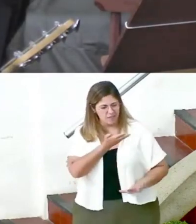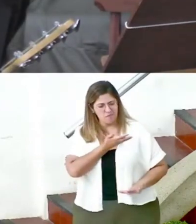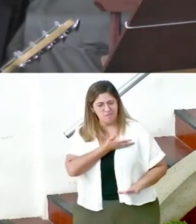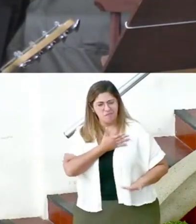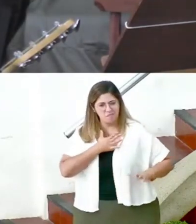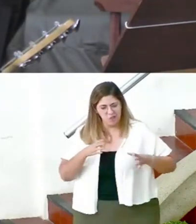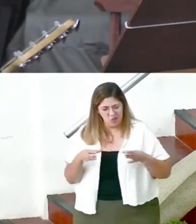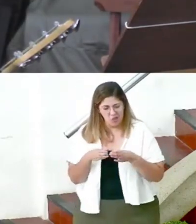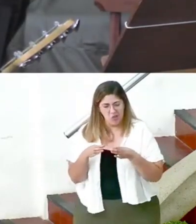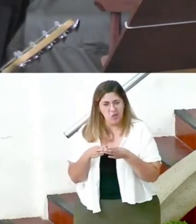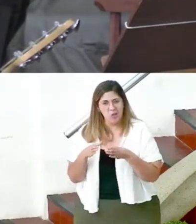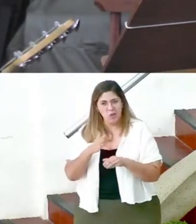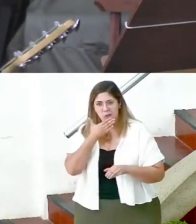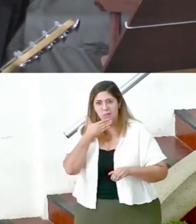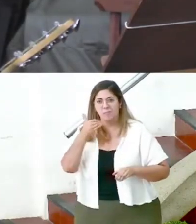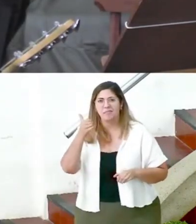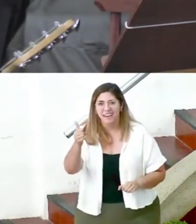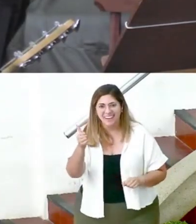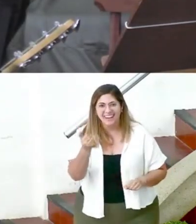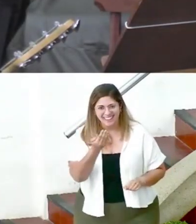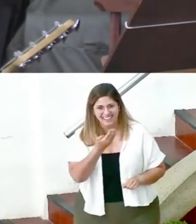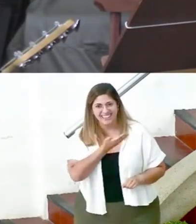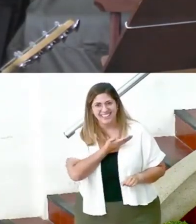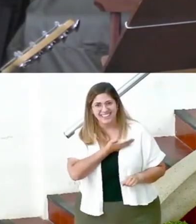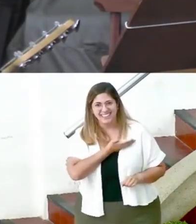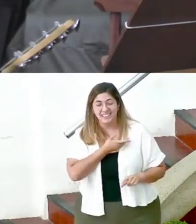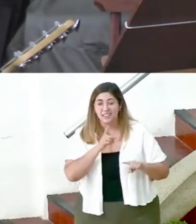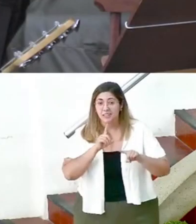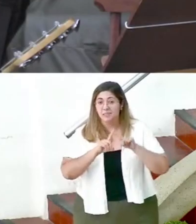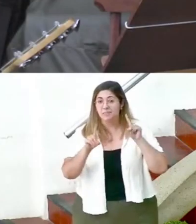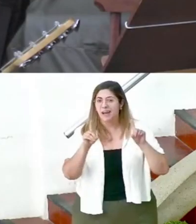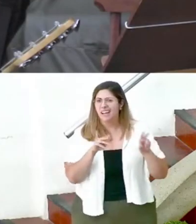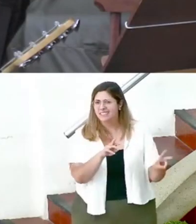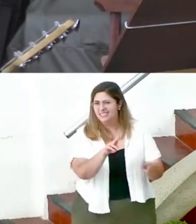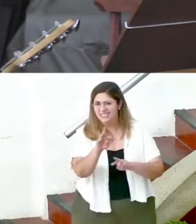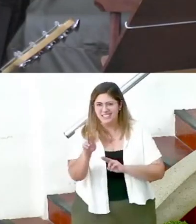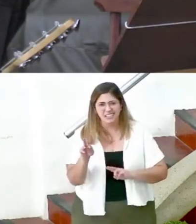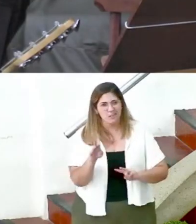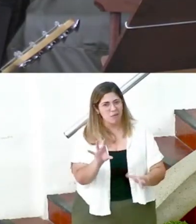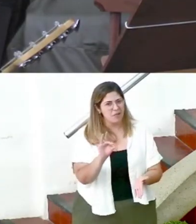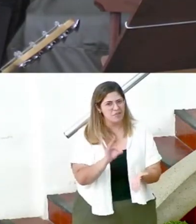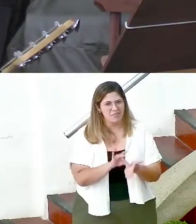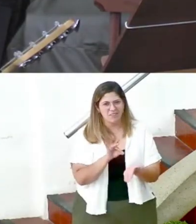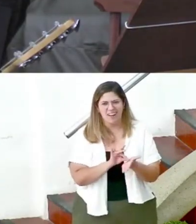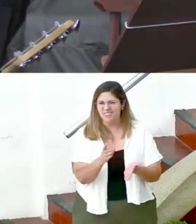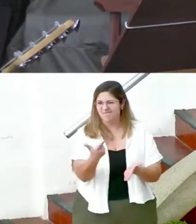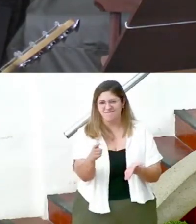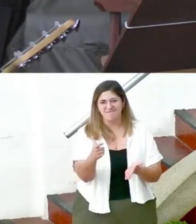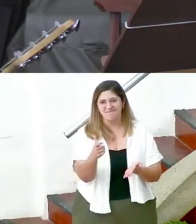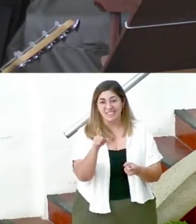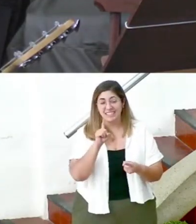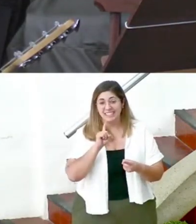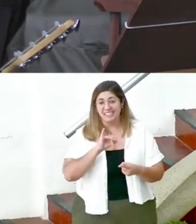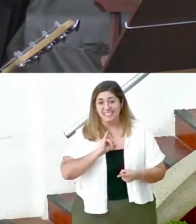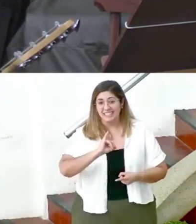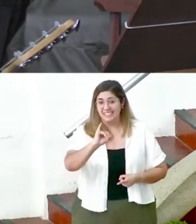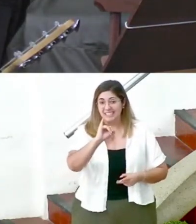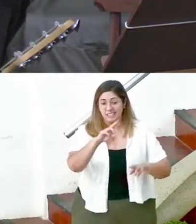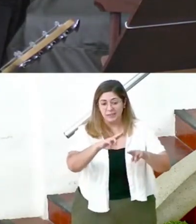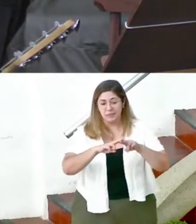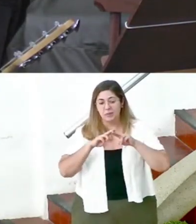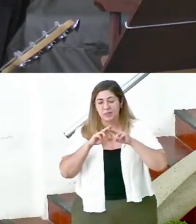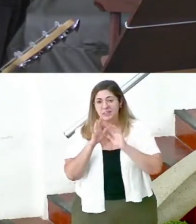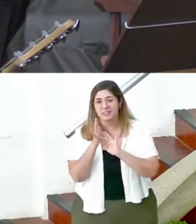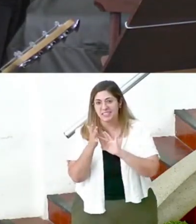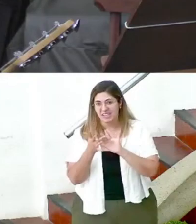termos uma maneira de convivência muito legal. Mas irmãos, nós não conseguiríamos ser, se um pai não dissesse: